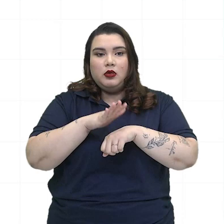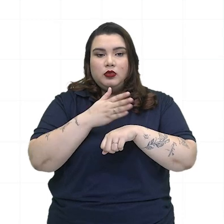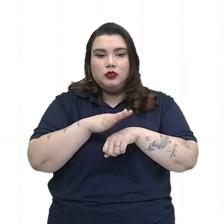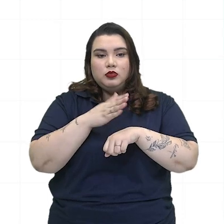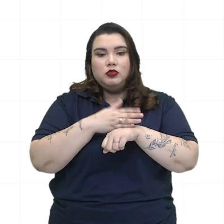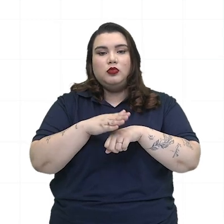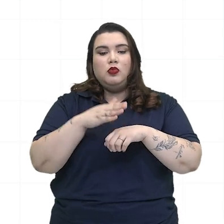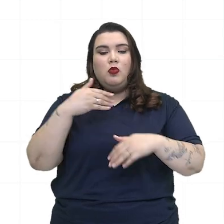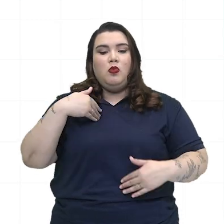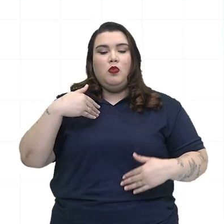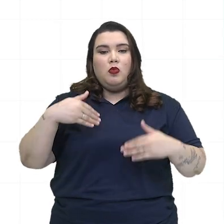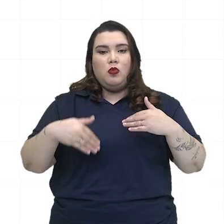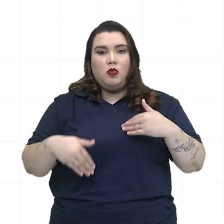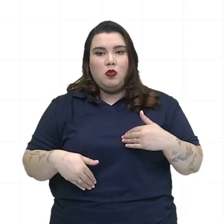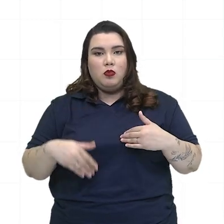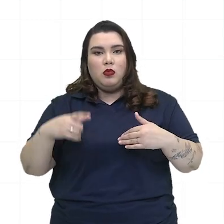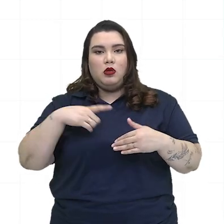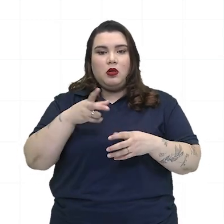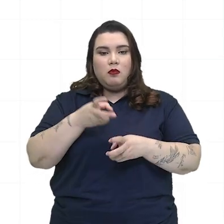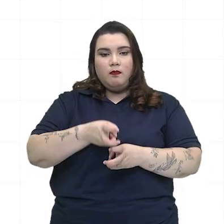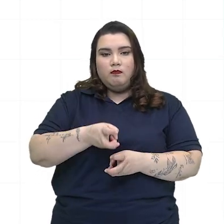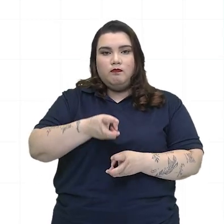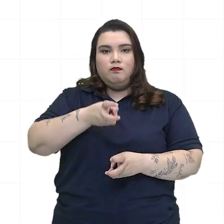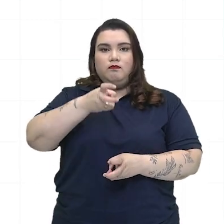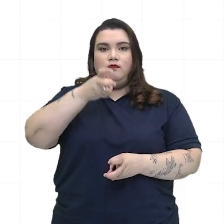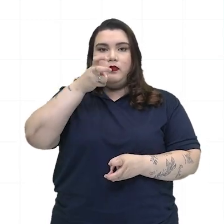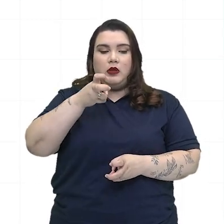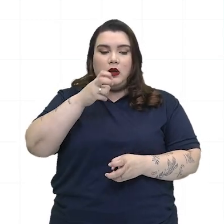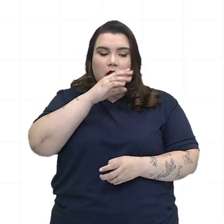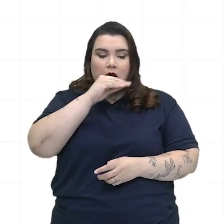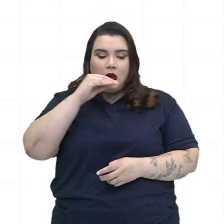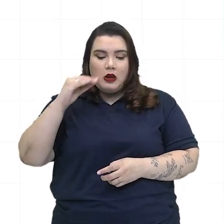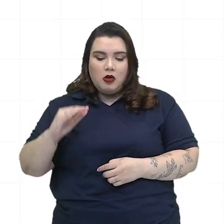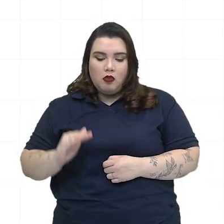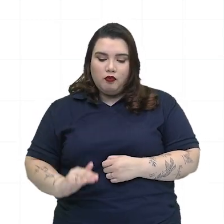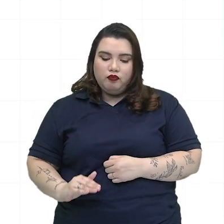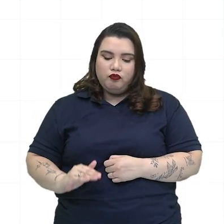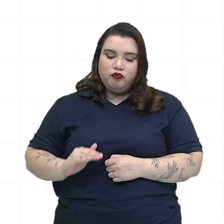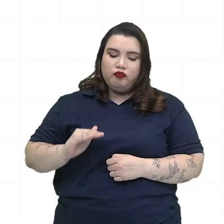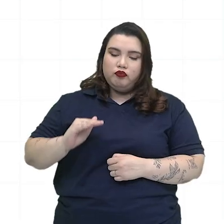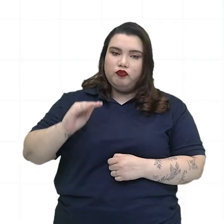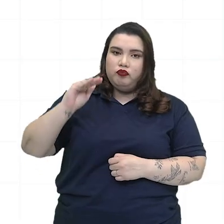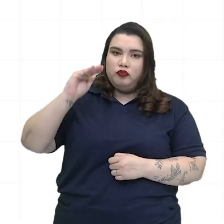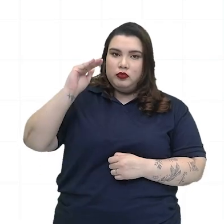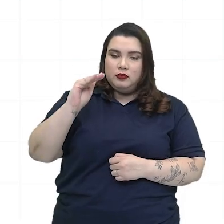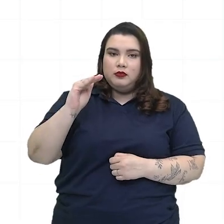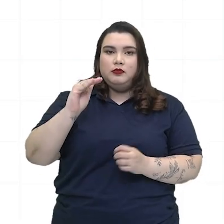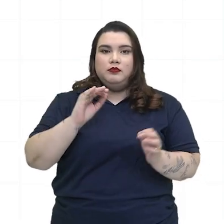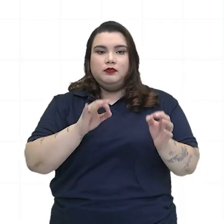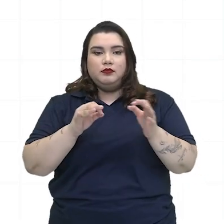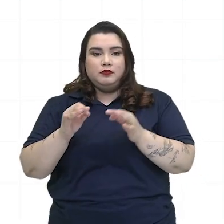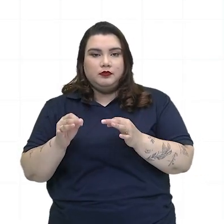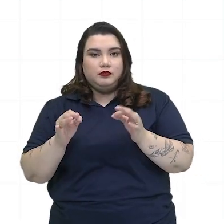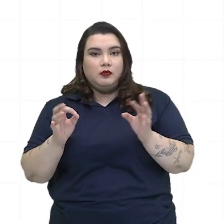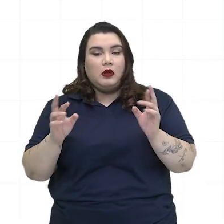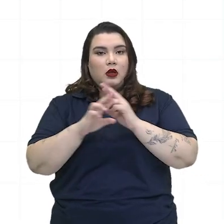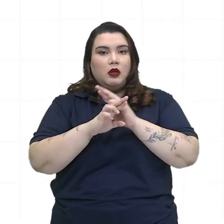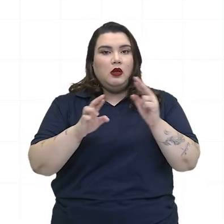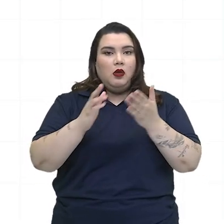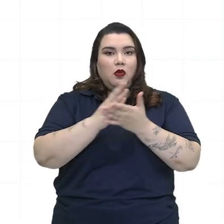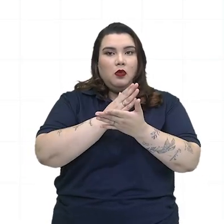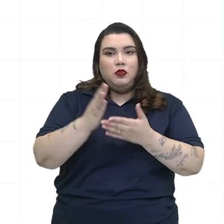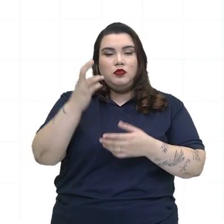boa postura, né, fazer a postura correta desde a infância. Né, o que diz respeito a algumas culturas, por exemplo, as